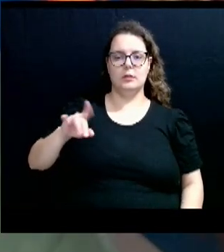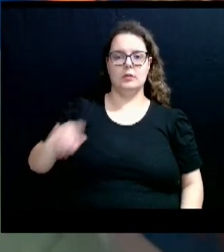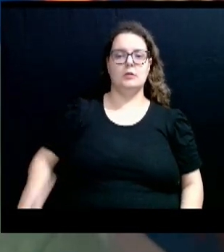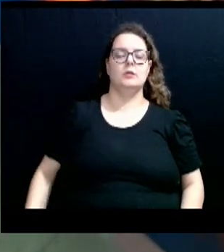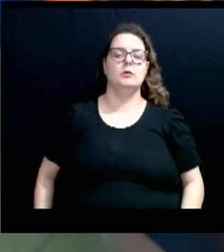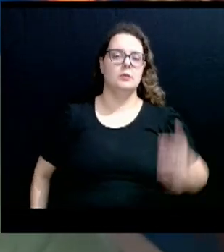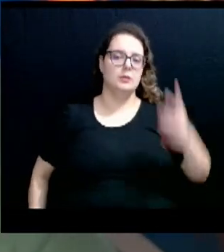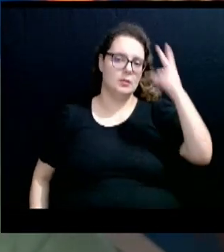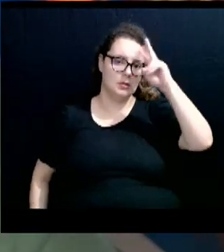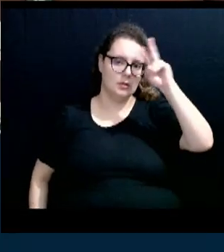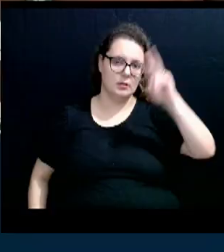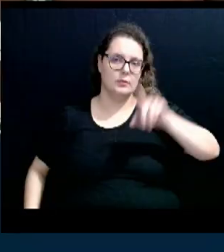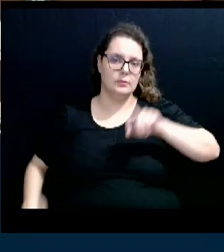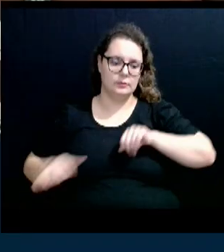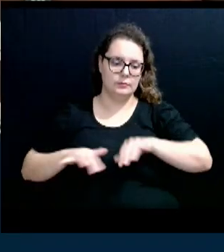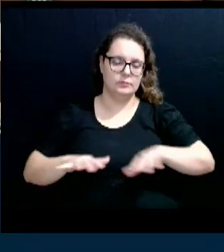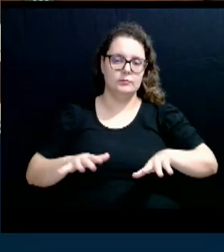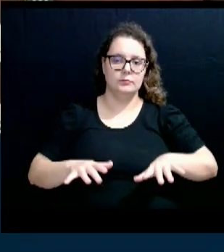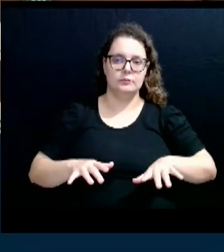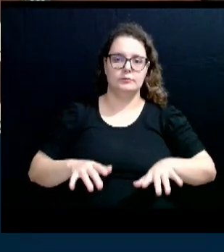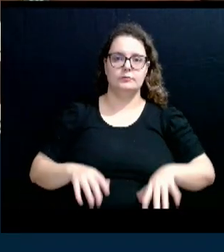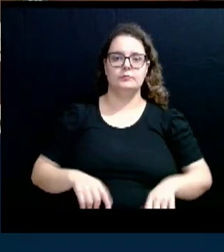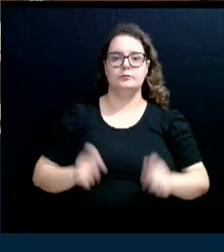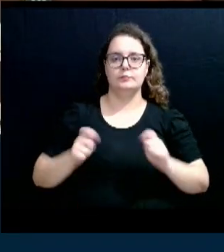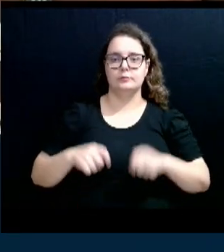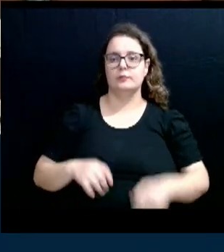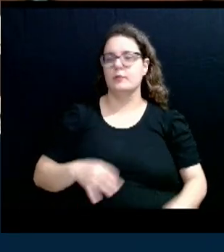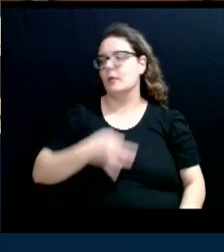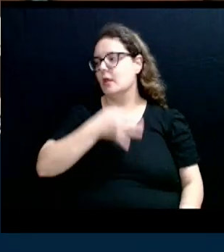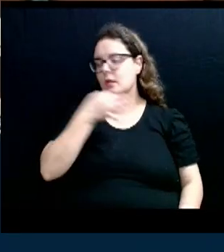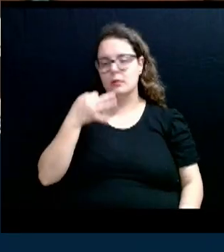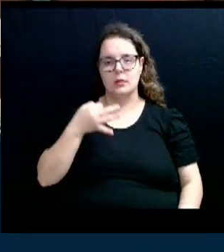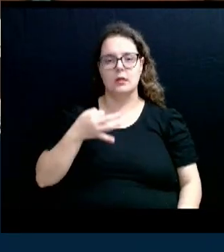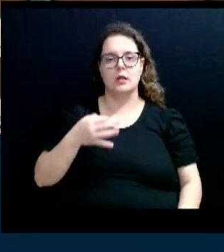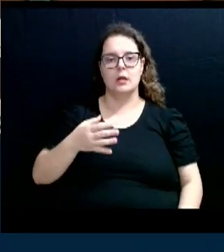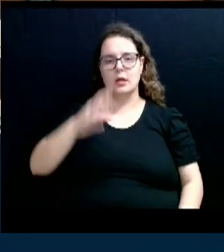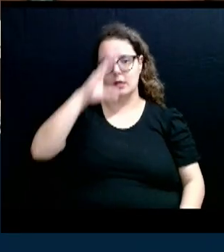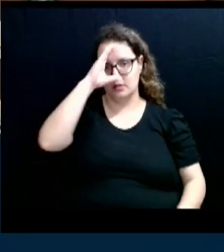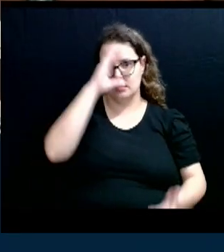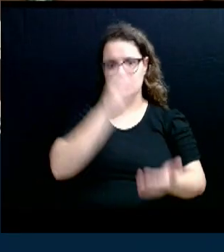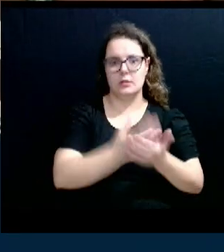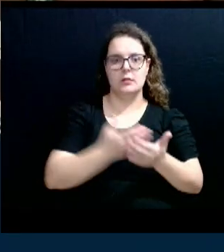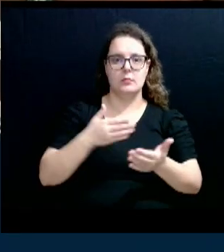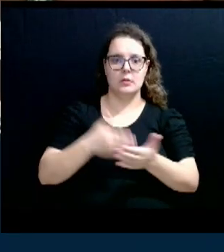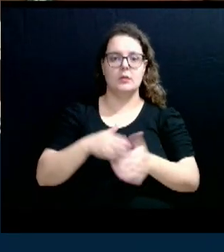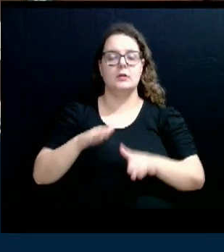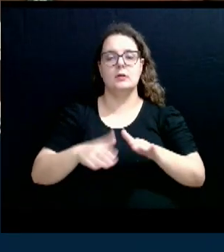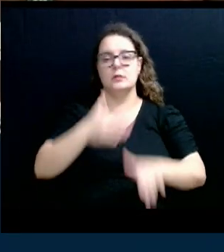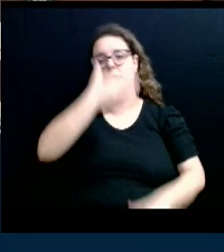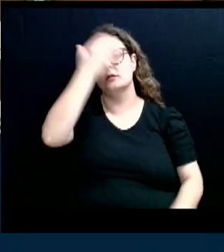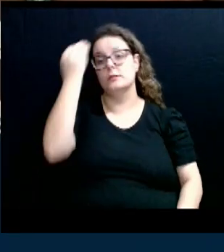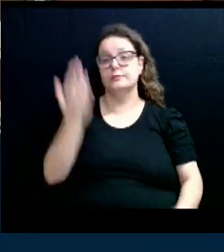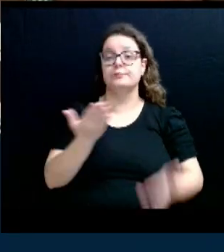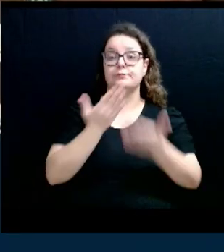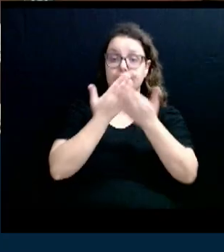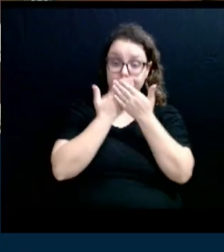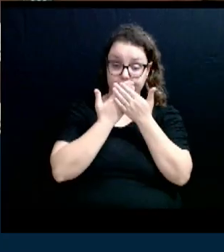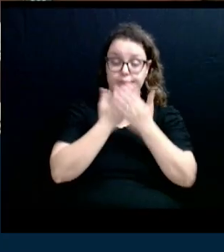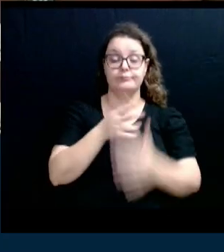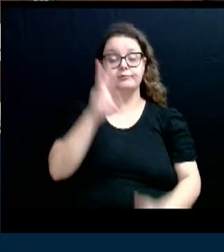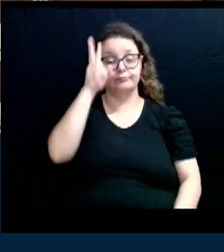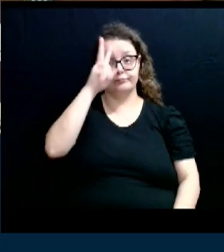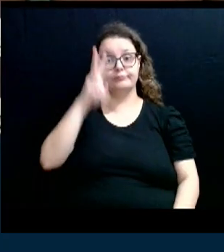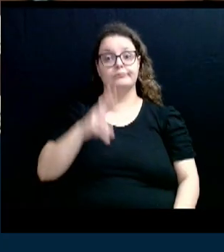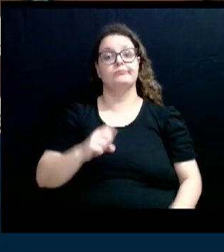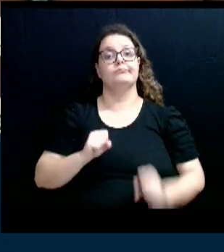gente puder. Excelente, as crenças que limitam, né? Às vezes a gente esquece que o silêncio também das lembranças pode custar muito caro. O